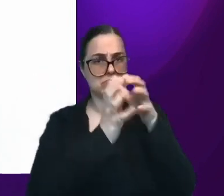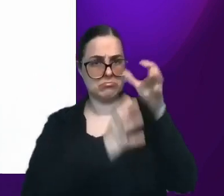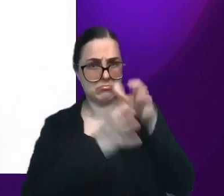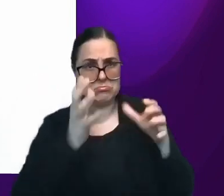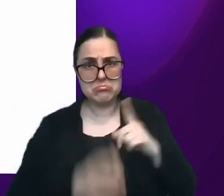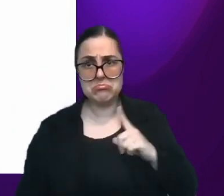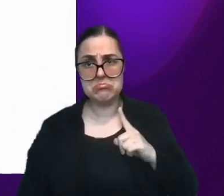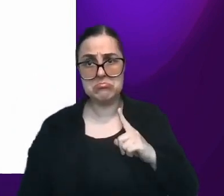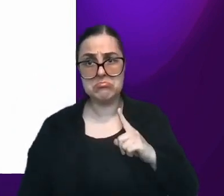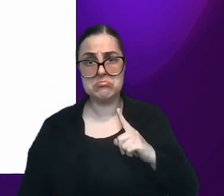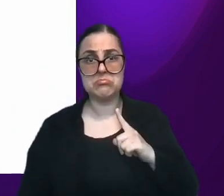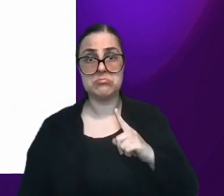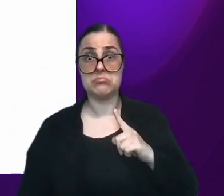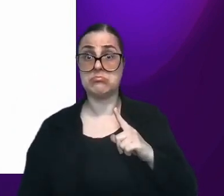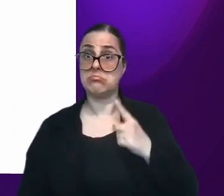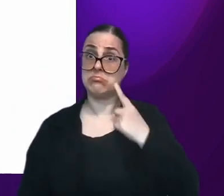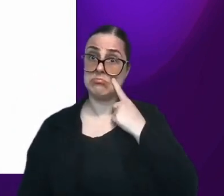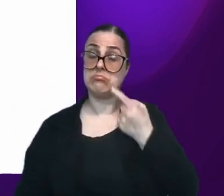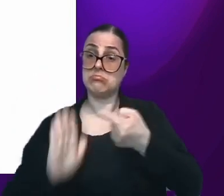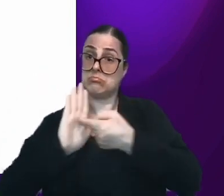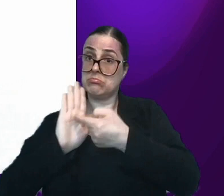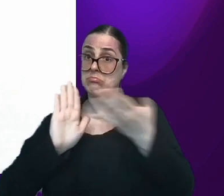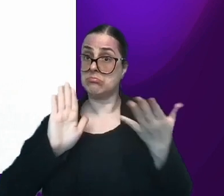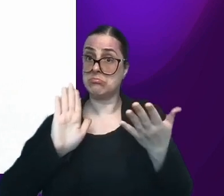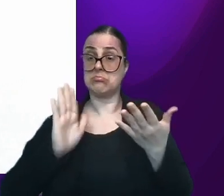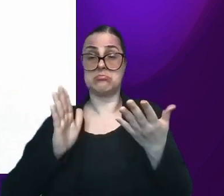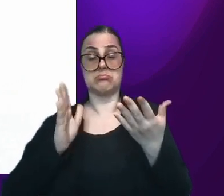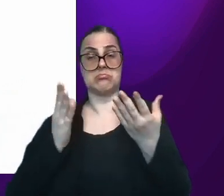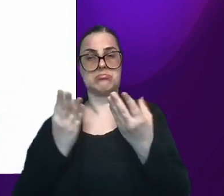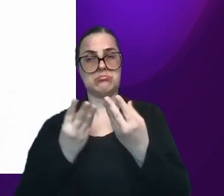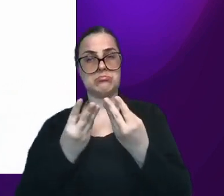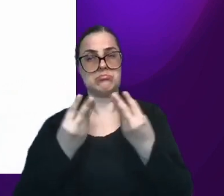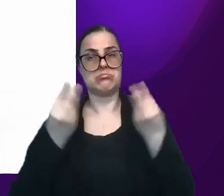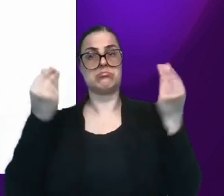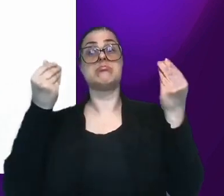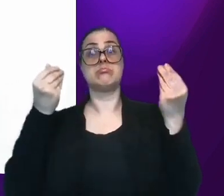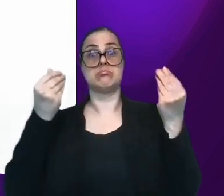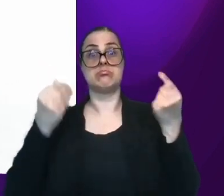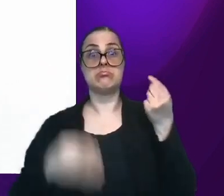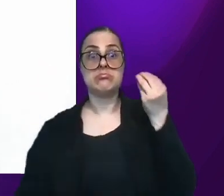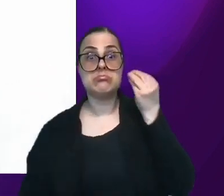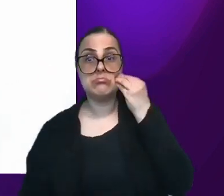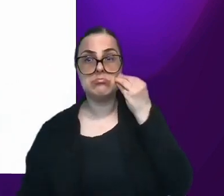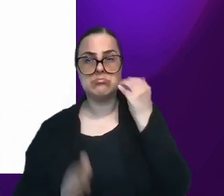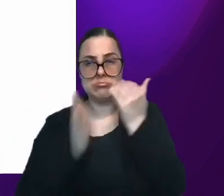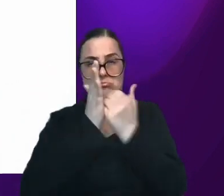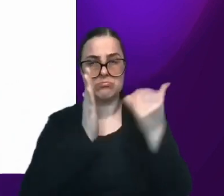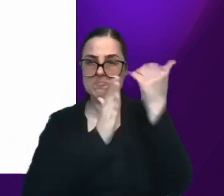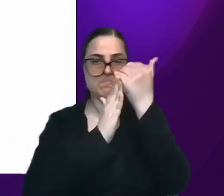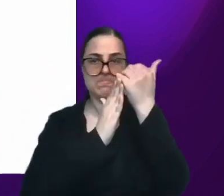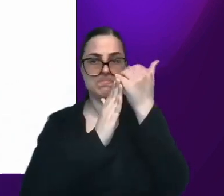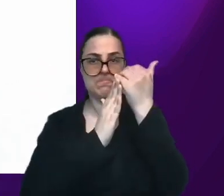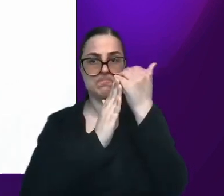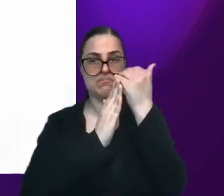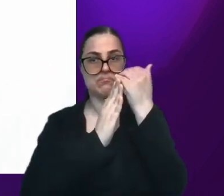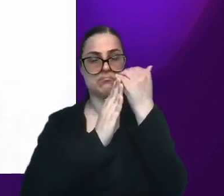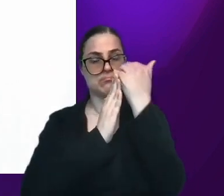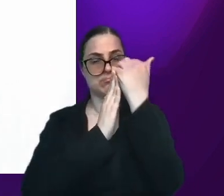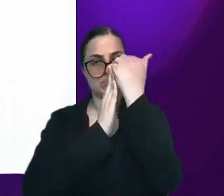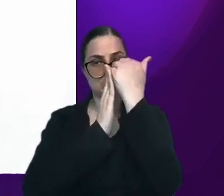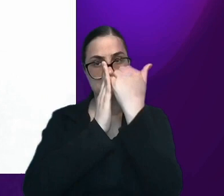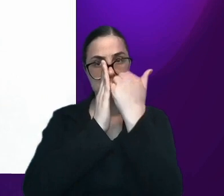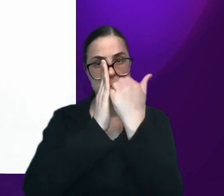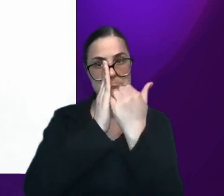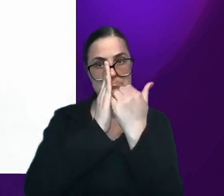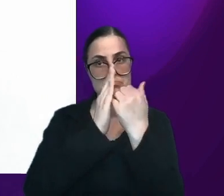um indicador de qualidade você tentar remover essa sobrecarga volêmica quando ela ultrapassa 10% a